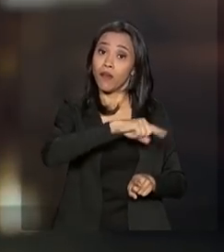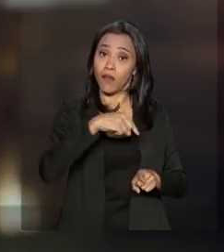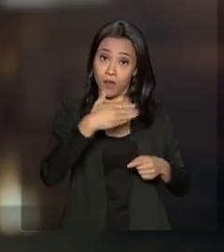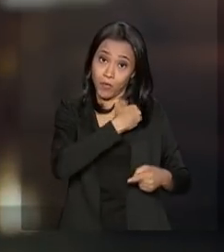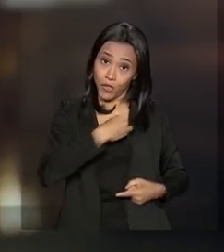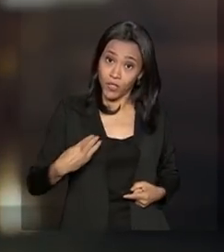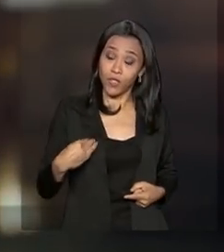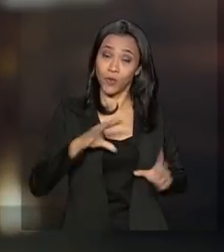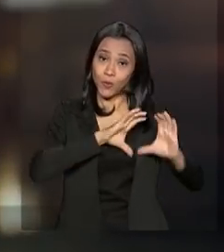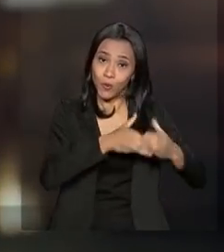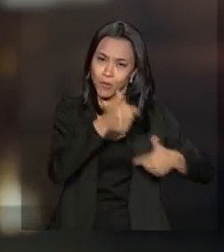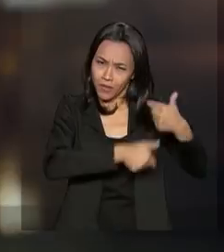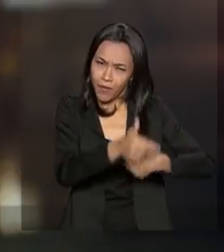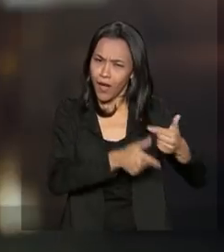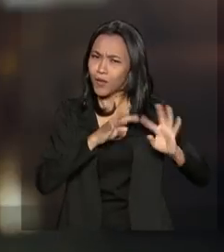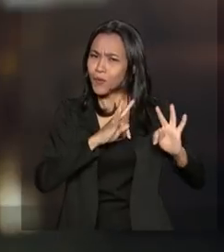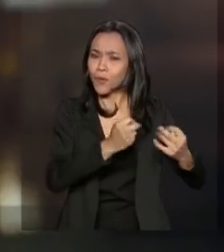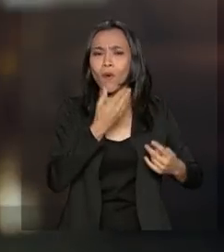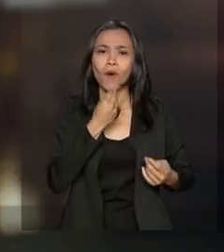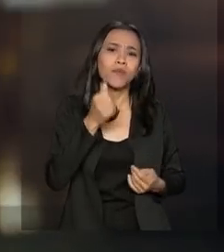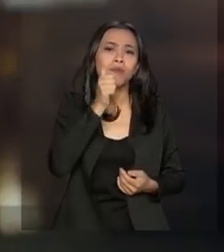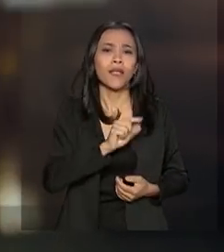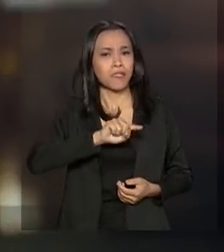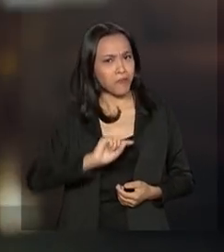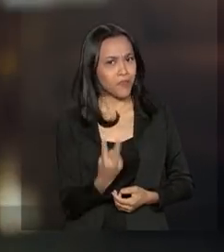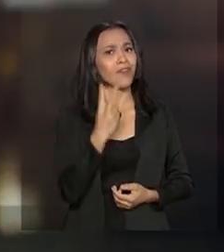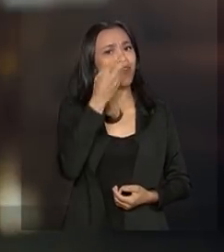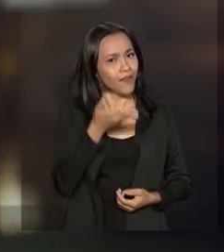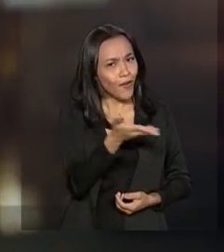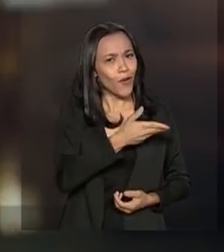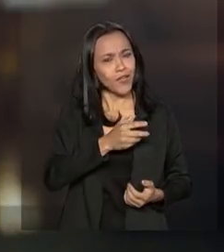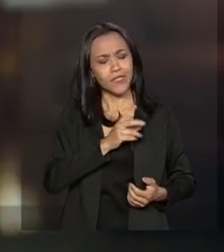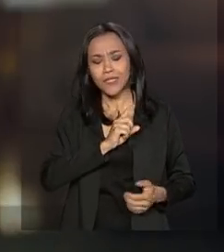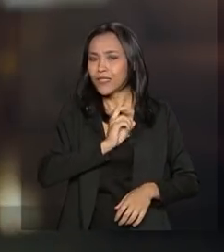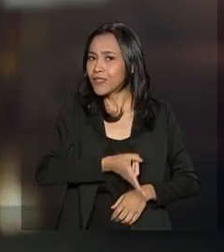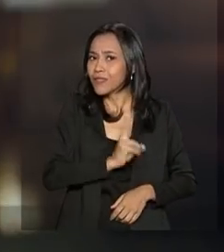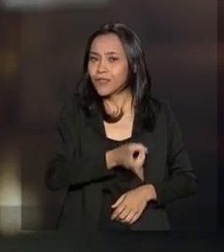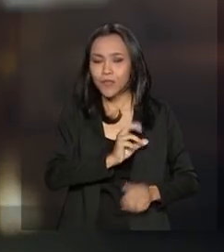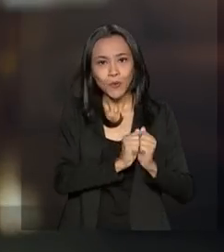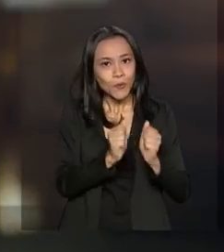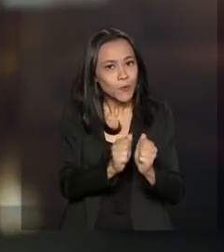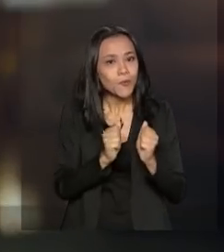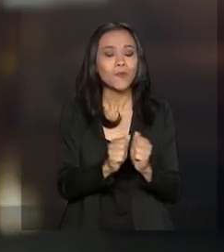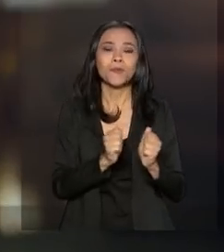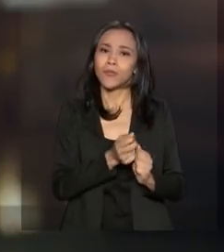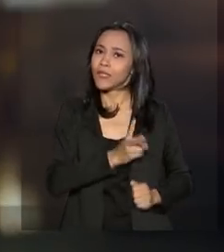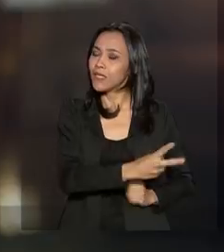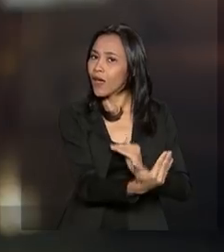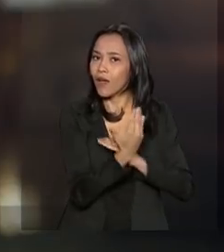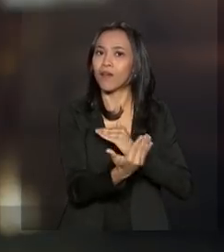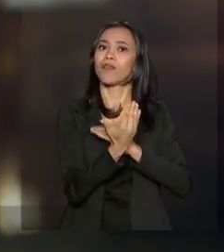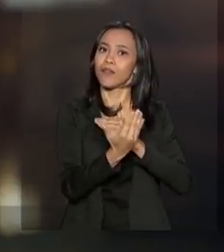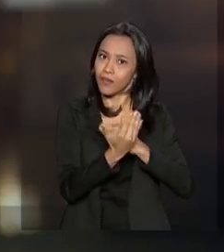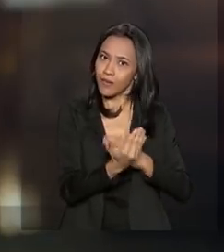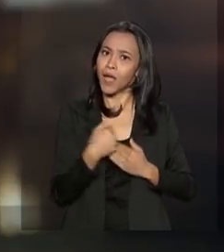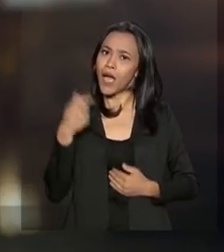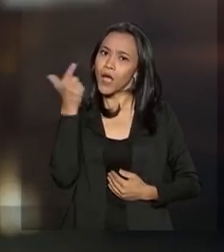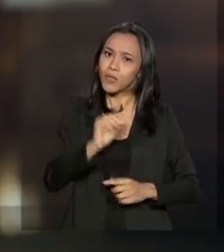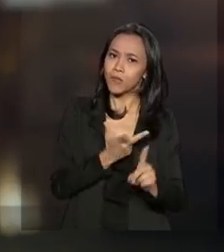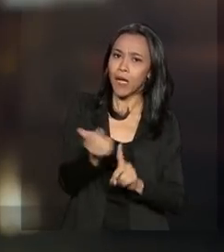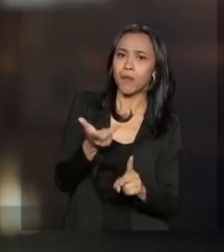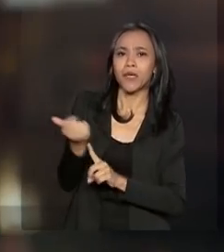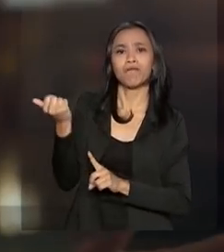a toda a minha equipe, homens e mulheres de valor que estiveram em todos os momentos ao meu lado e sempre me ajudaram a dar a volta por